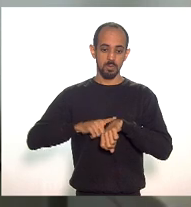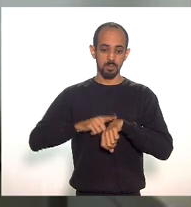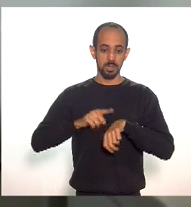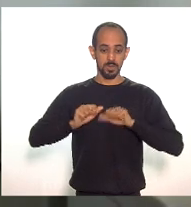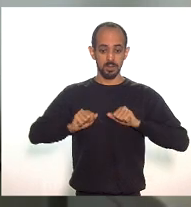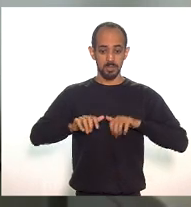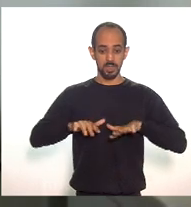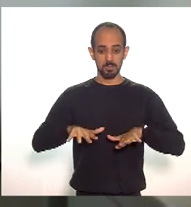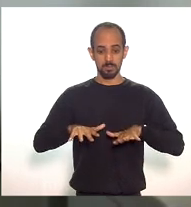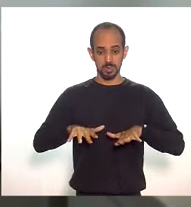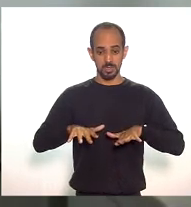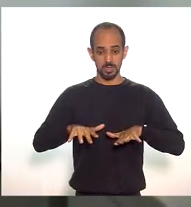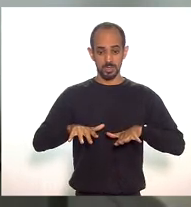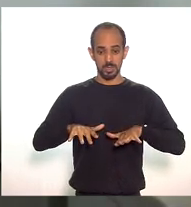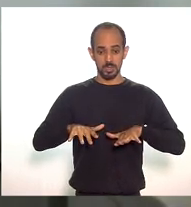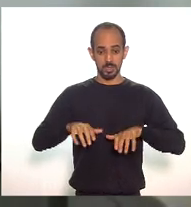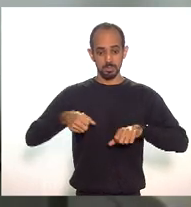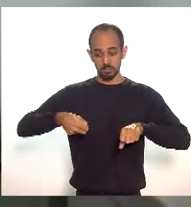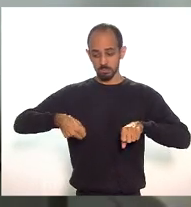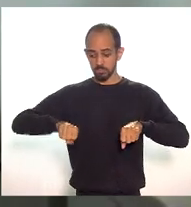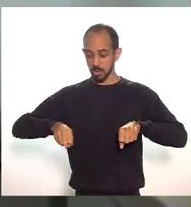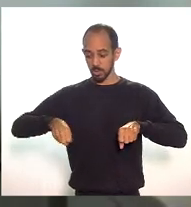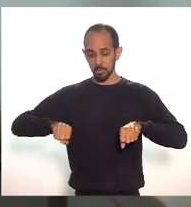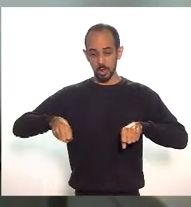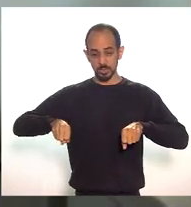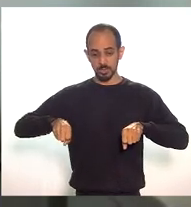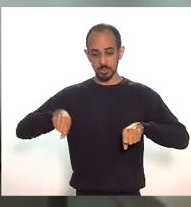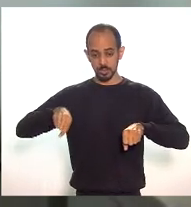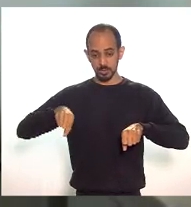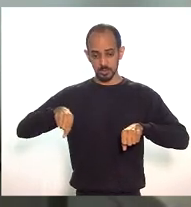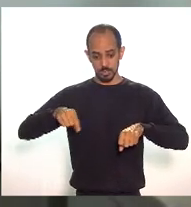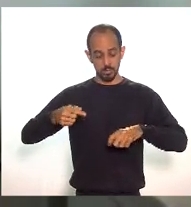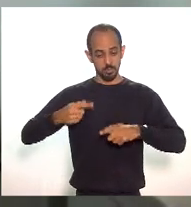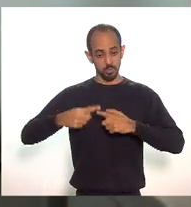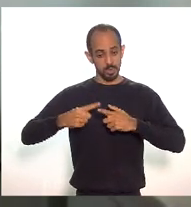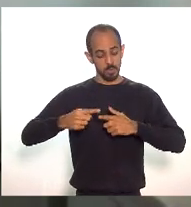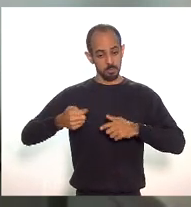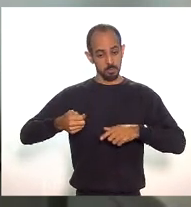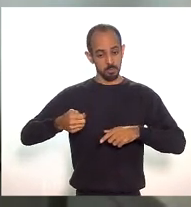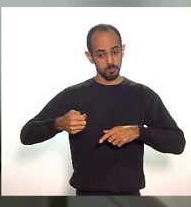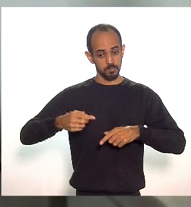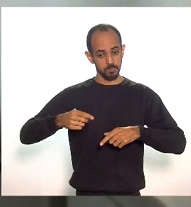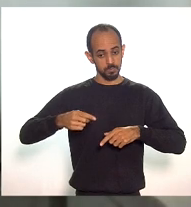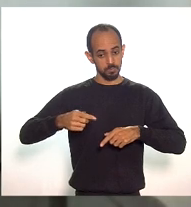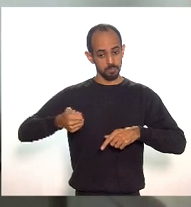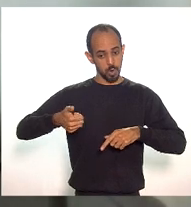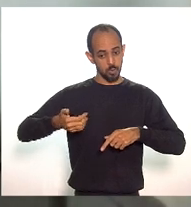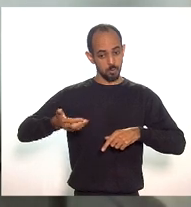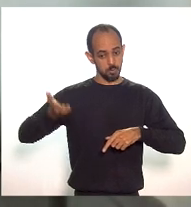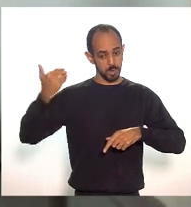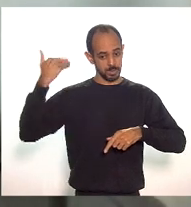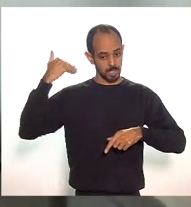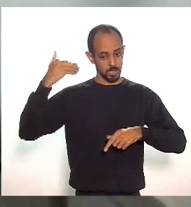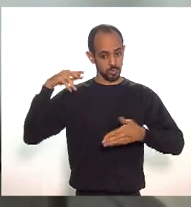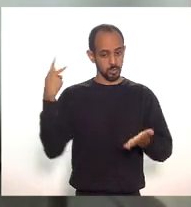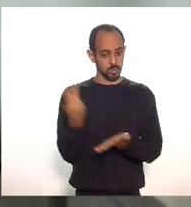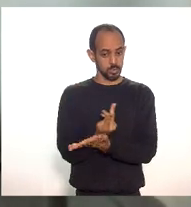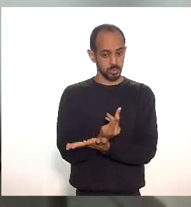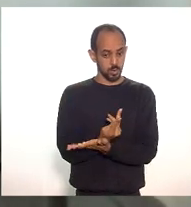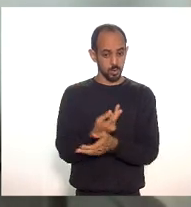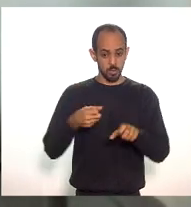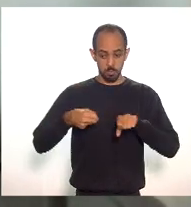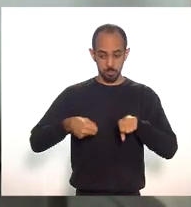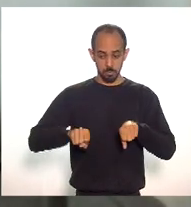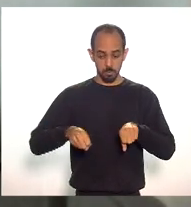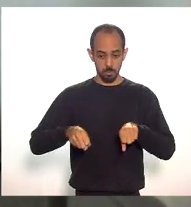pandemia para os motoboys outro dia você leu o gaúcho chegou vamos